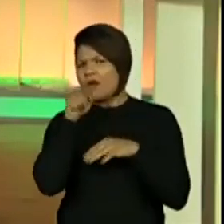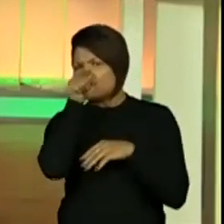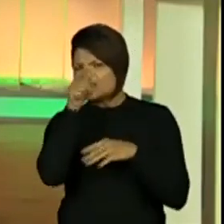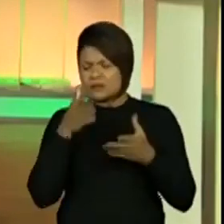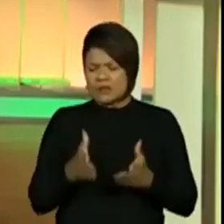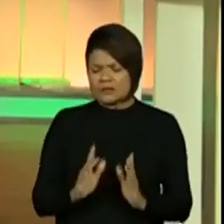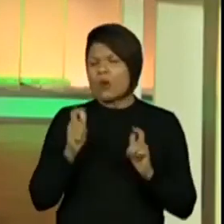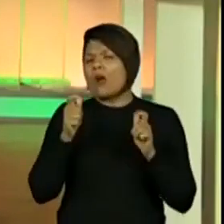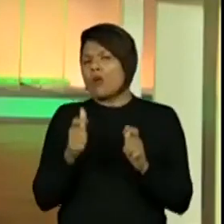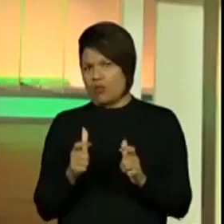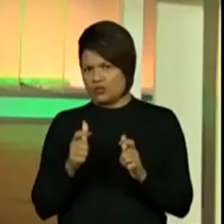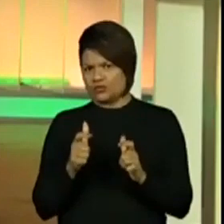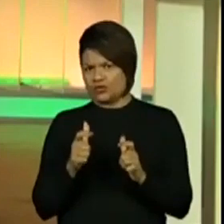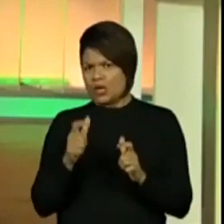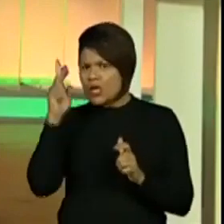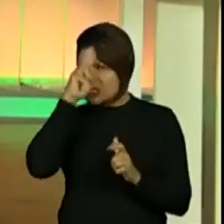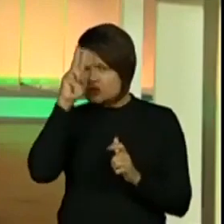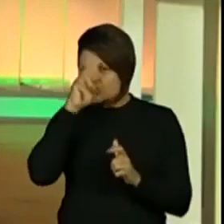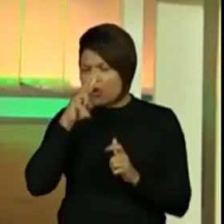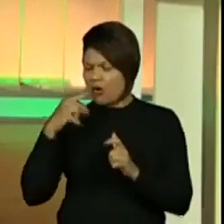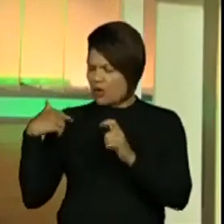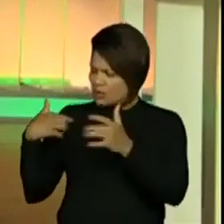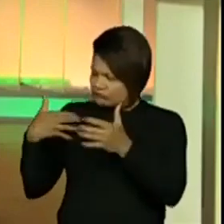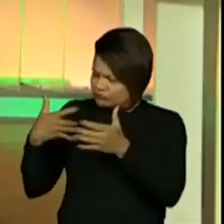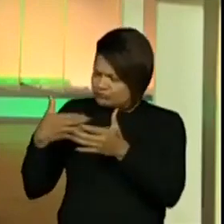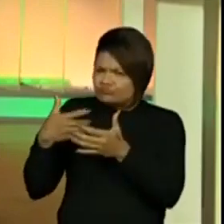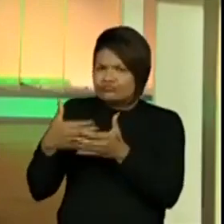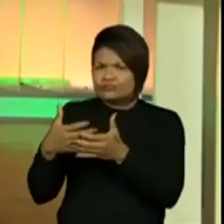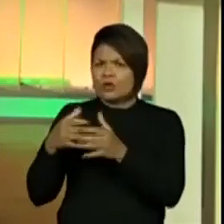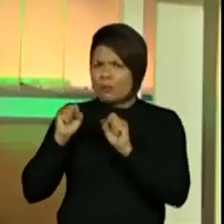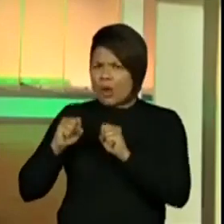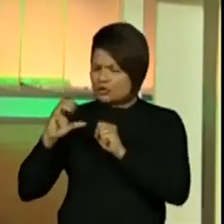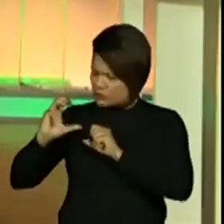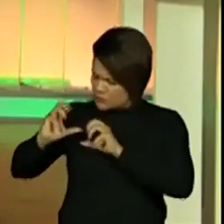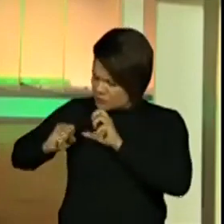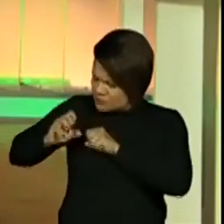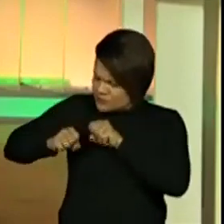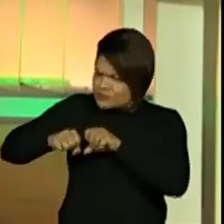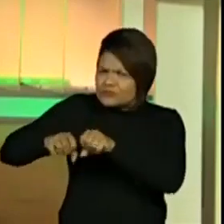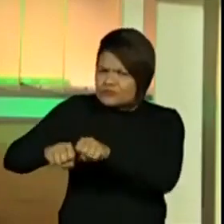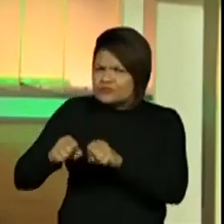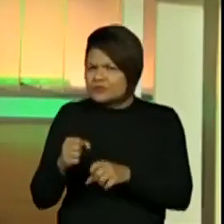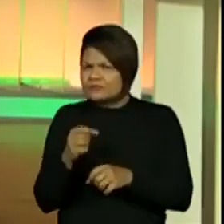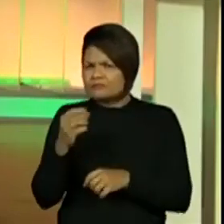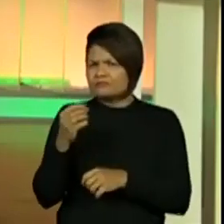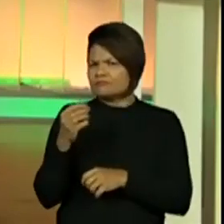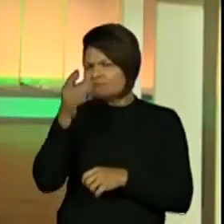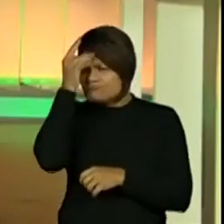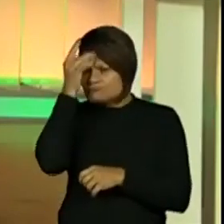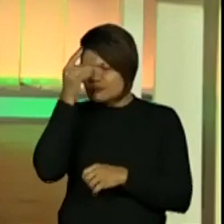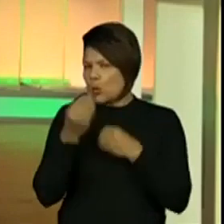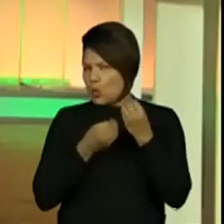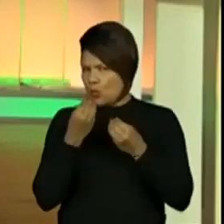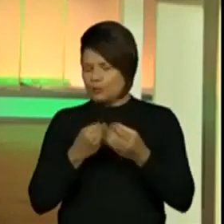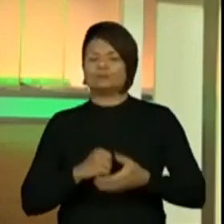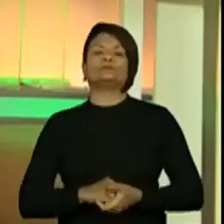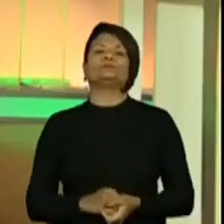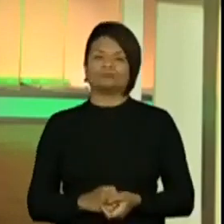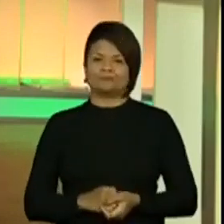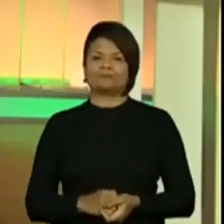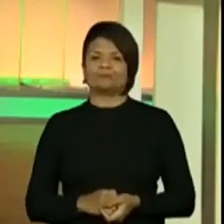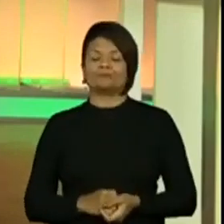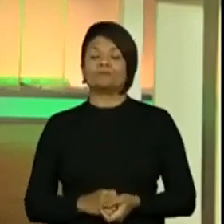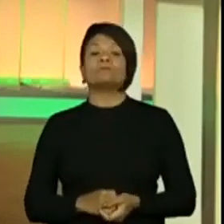histórias existem e que a gente pode cutucar e cavocar da nossa cidade, na cidade onde a gente vive, tá bom?